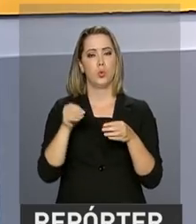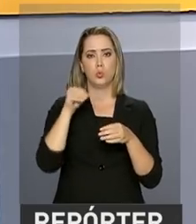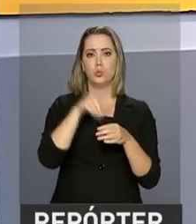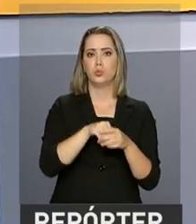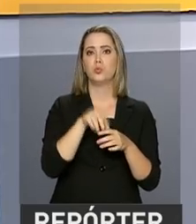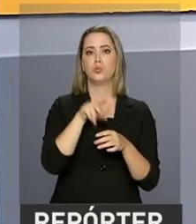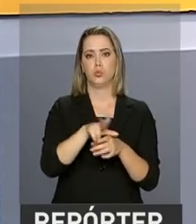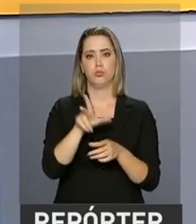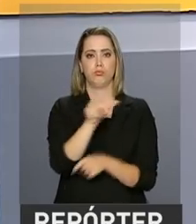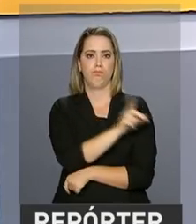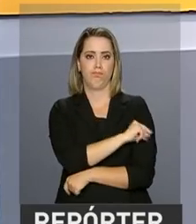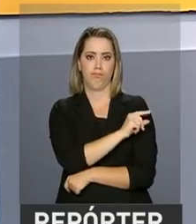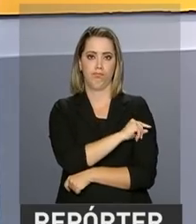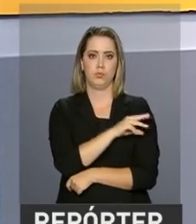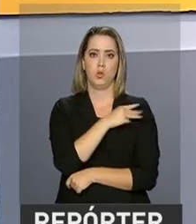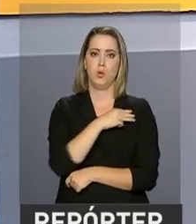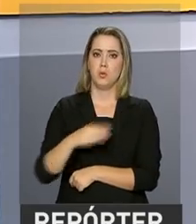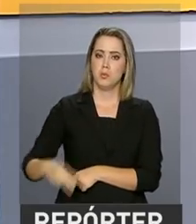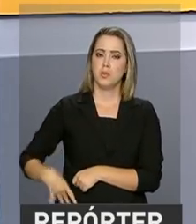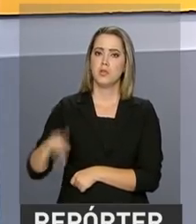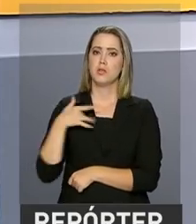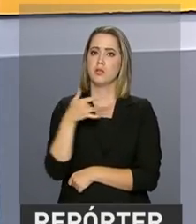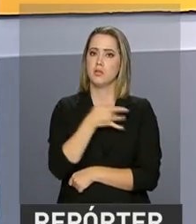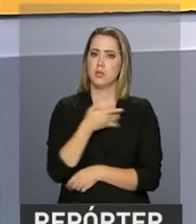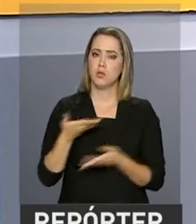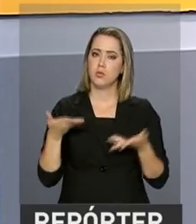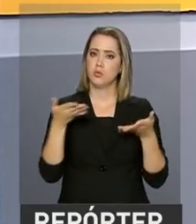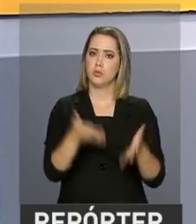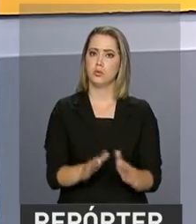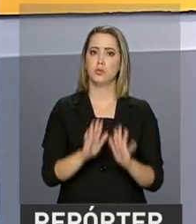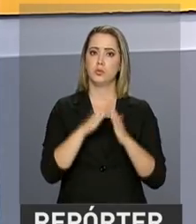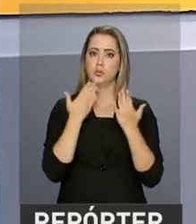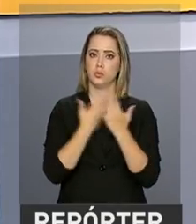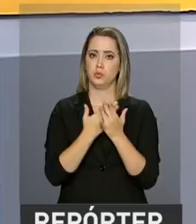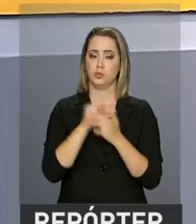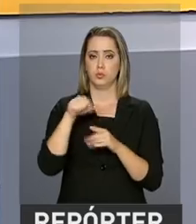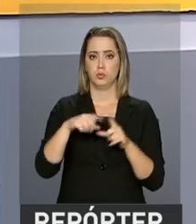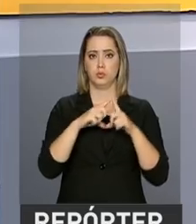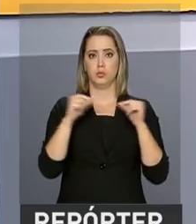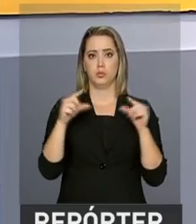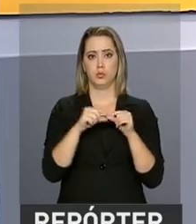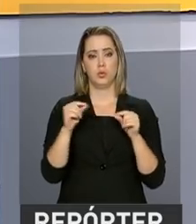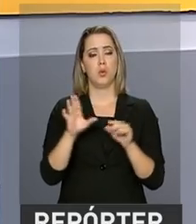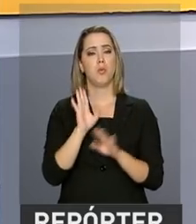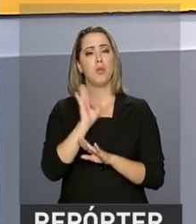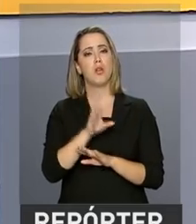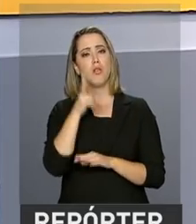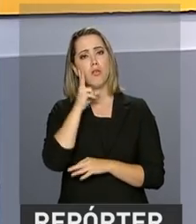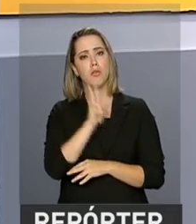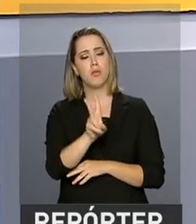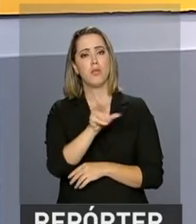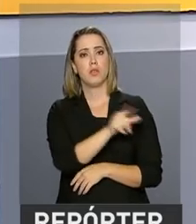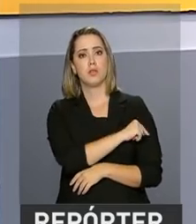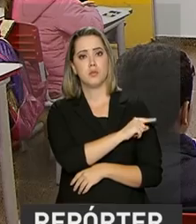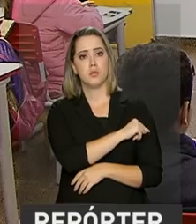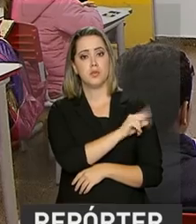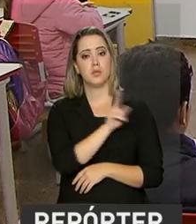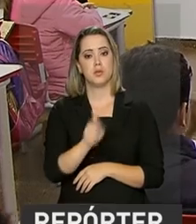vacina. O ministro da Saúde, Ricardo Barros, foi a uma escola pública aqui em Brasília para acompanhar essa imunização dos docentes.